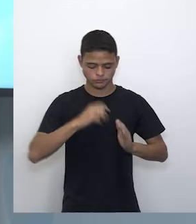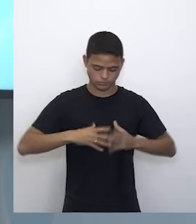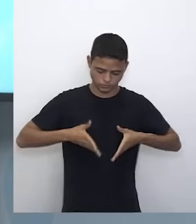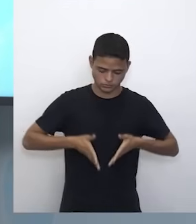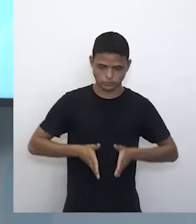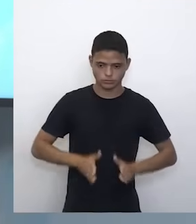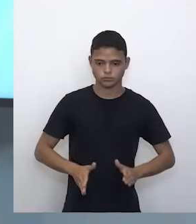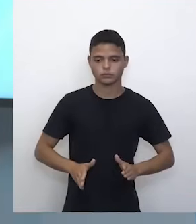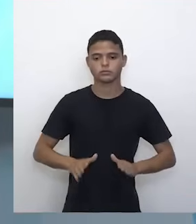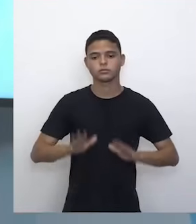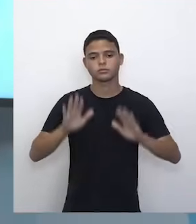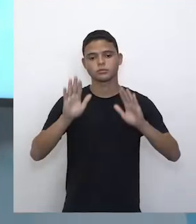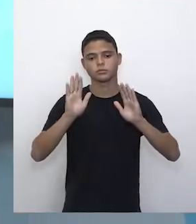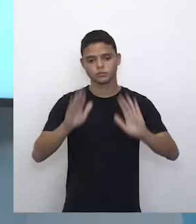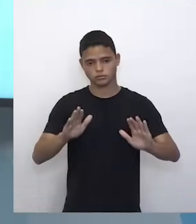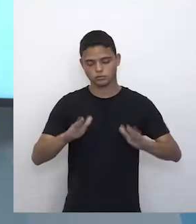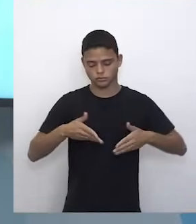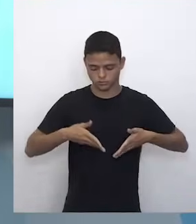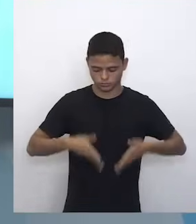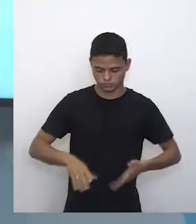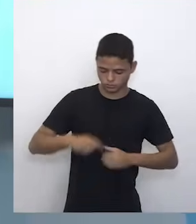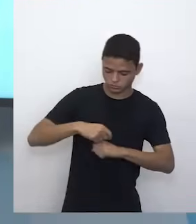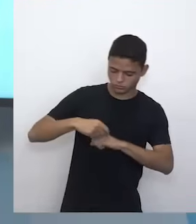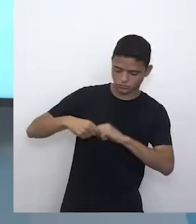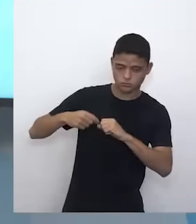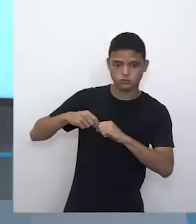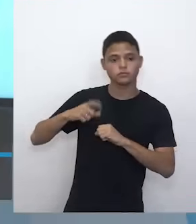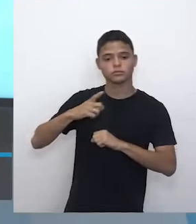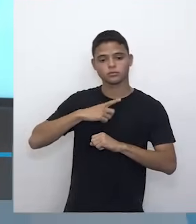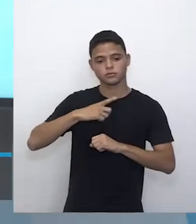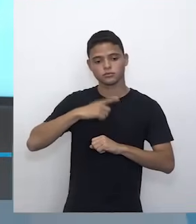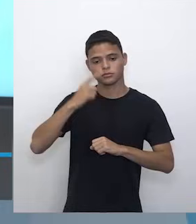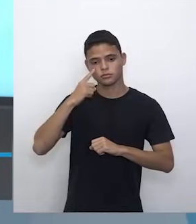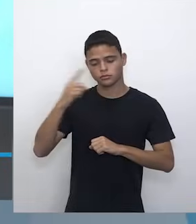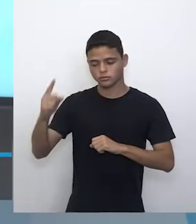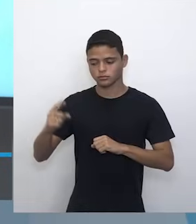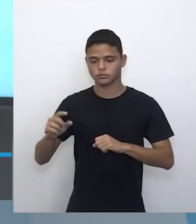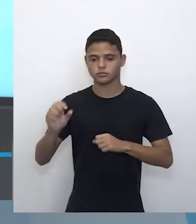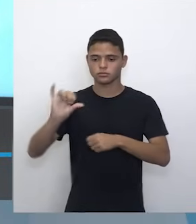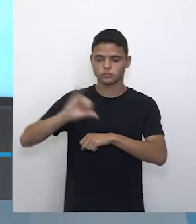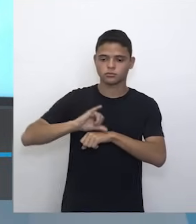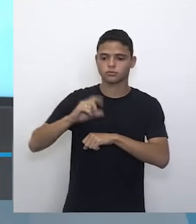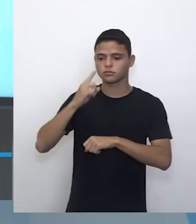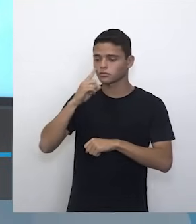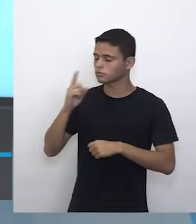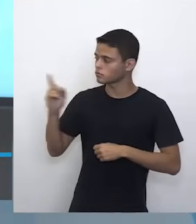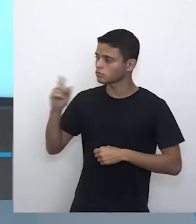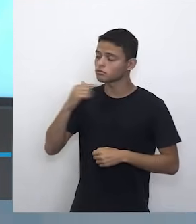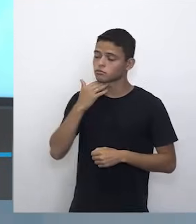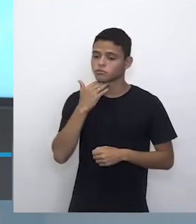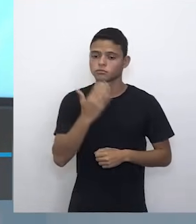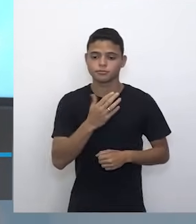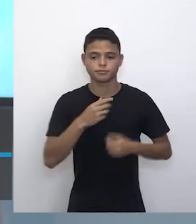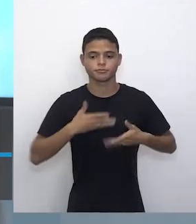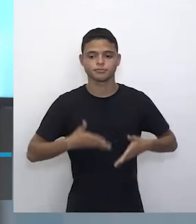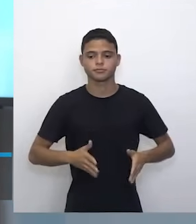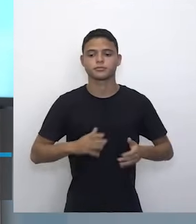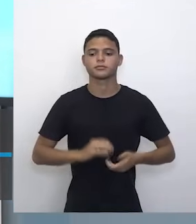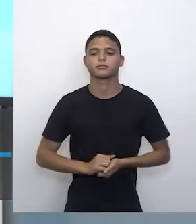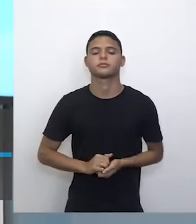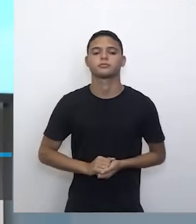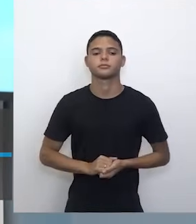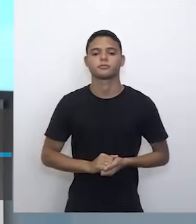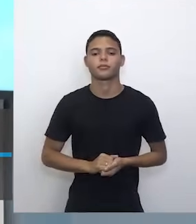mas desde que o fragmento tenha também um fragmento dessa região central aí, senão ela não vai conseguir se regenerar, tá